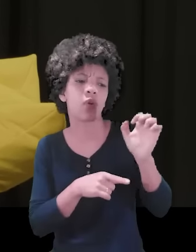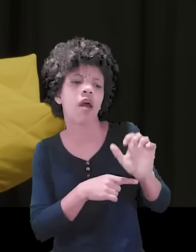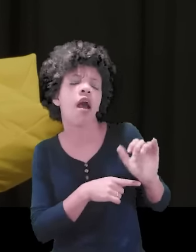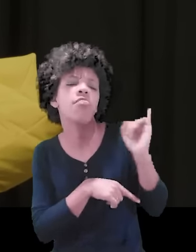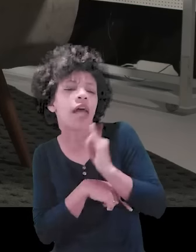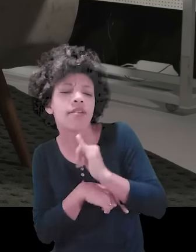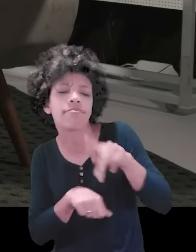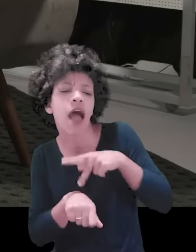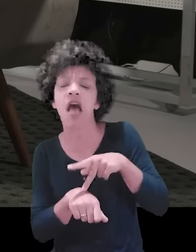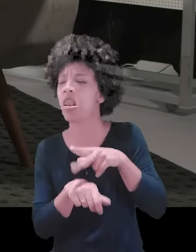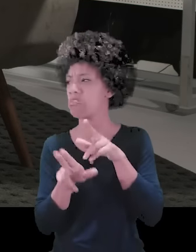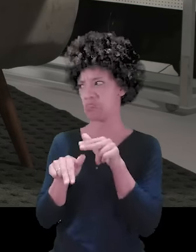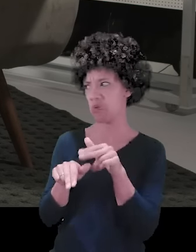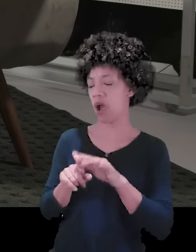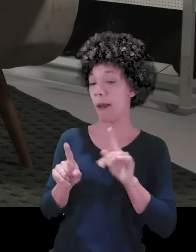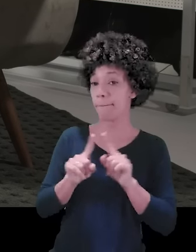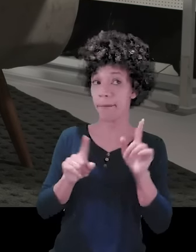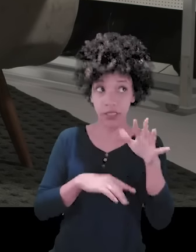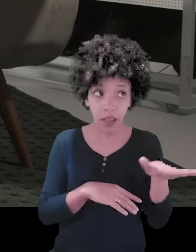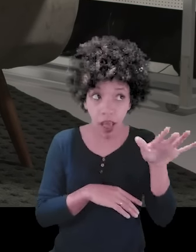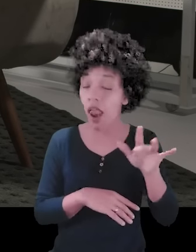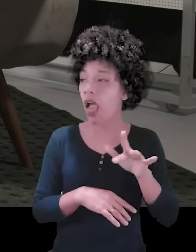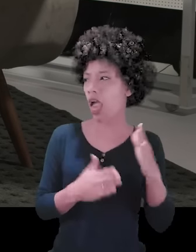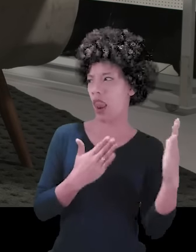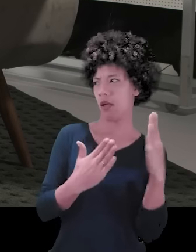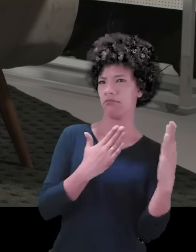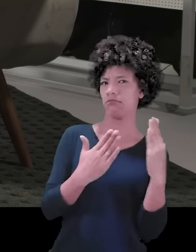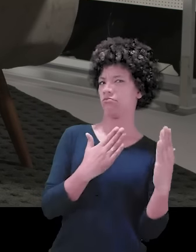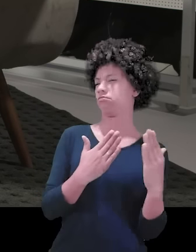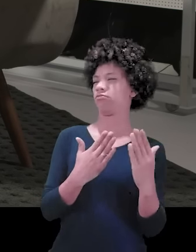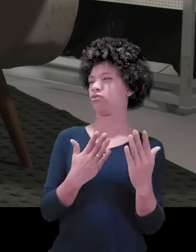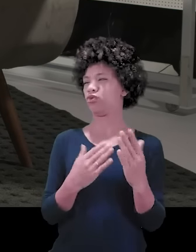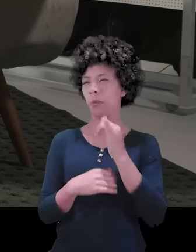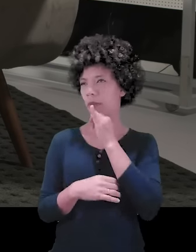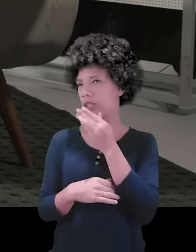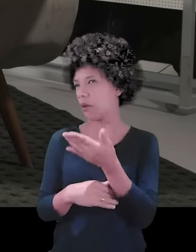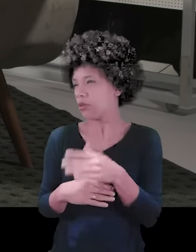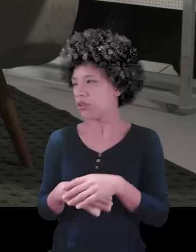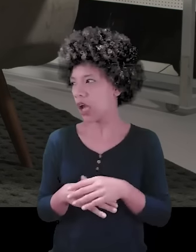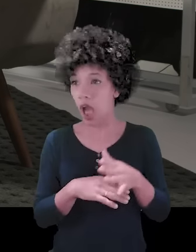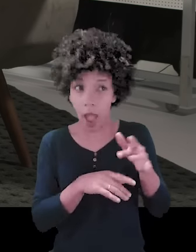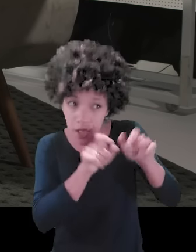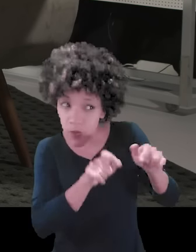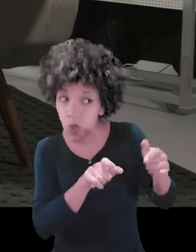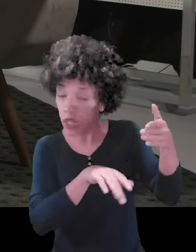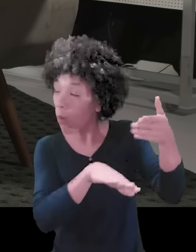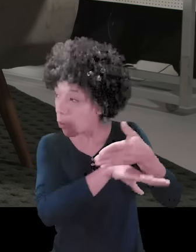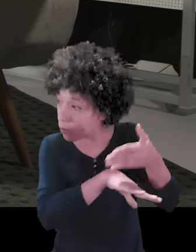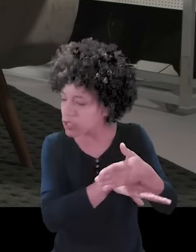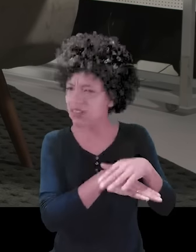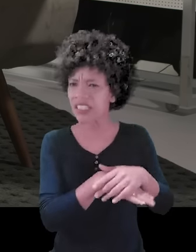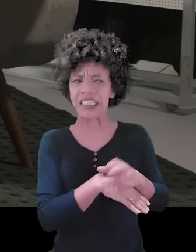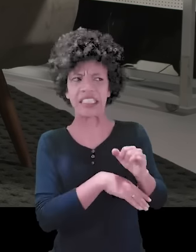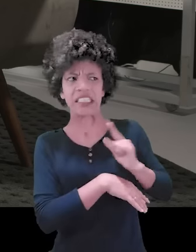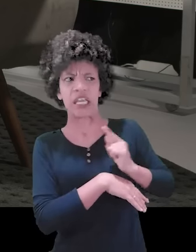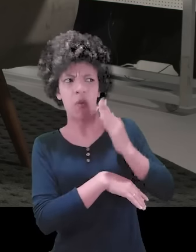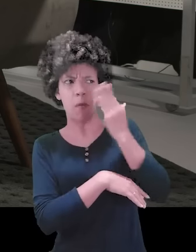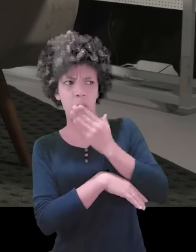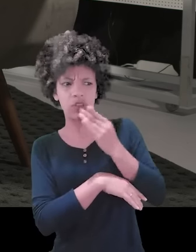eu nunca vou falar disso essa a falar é para si desconfiado É que eu queria saber assim tipo Total estão